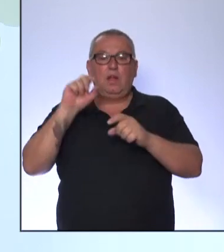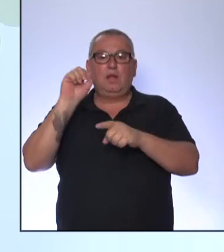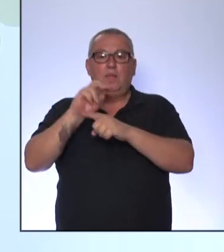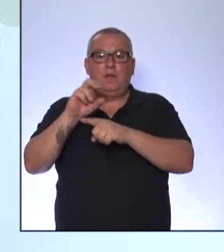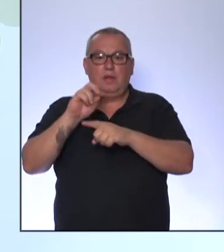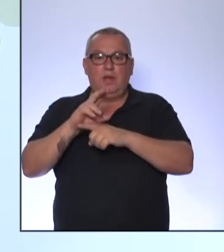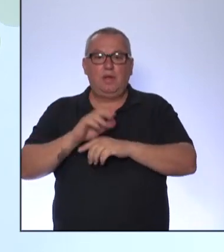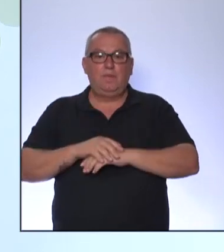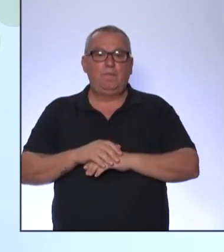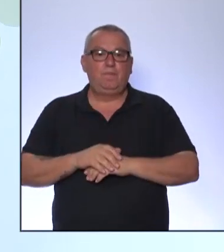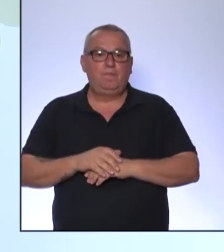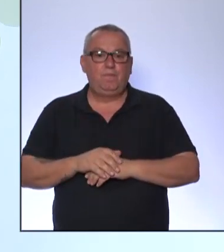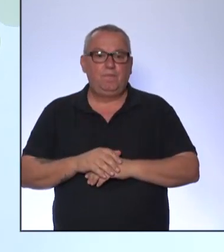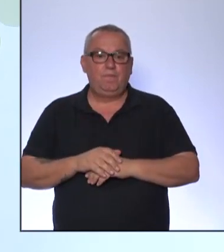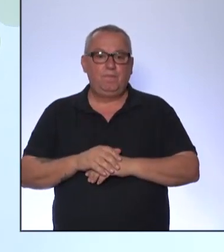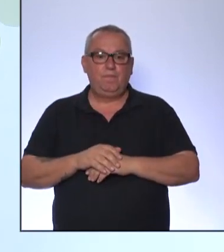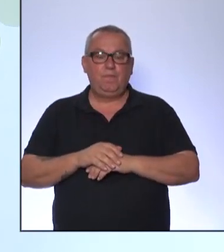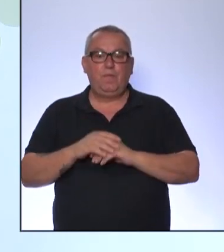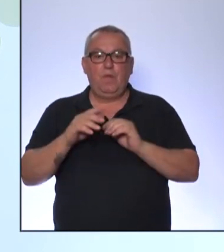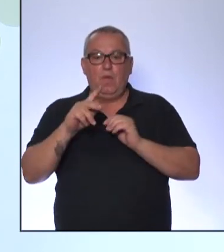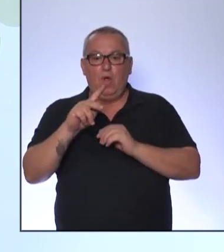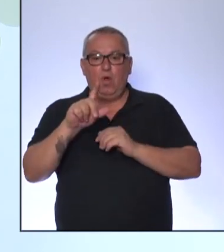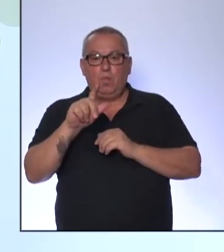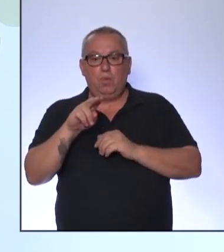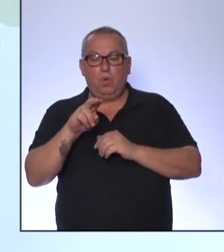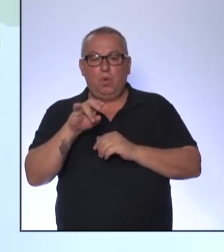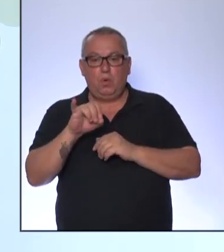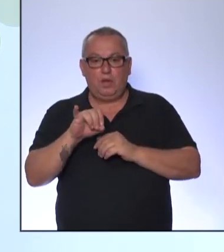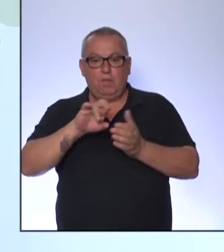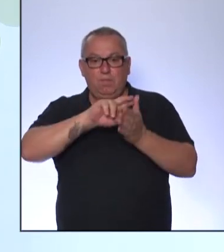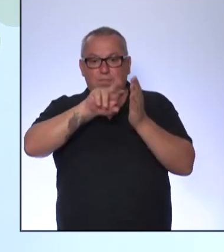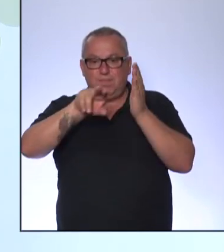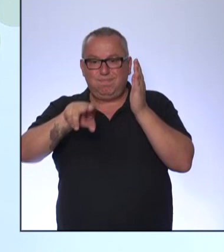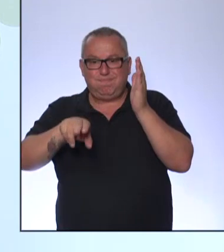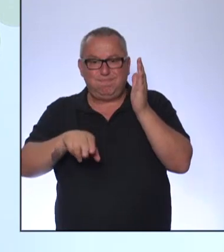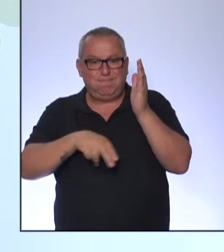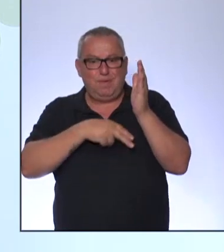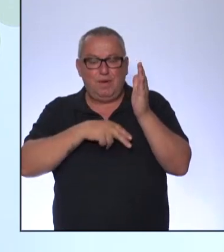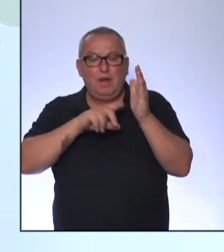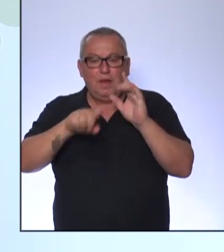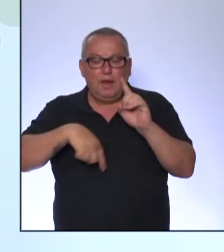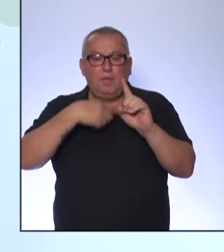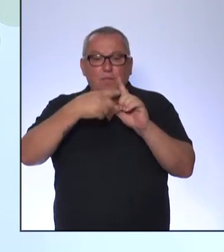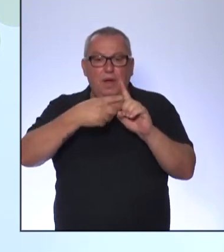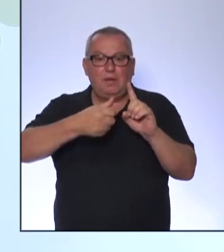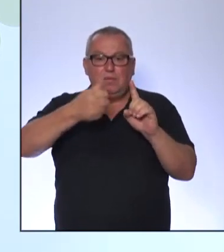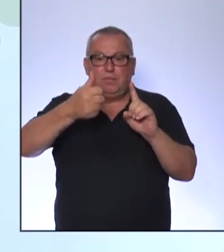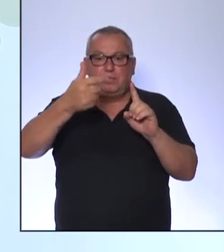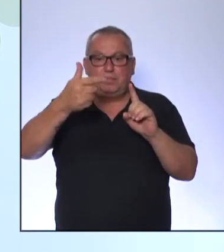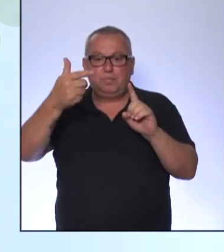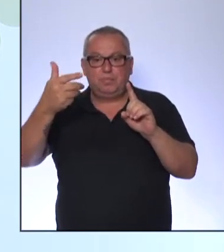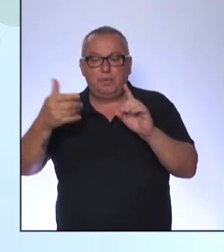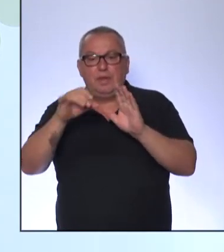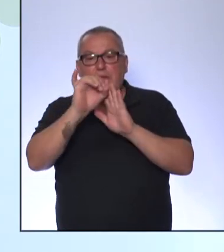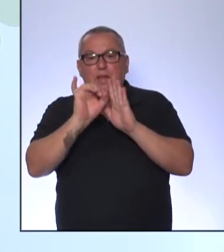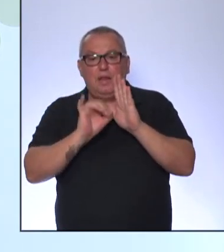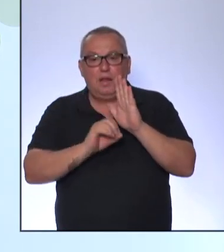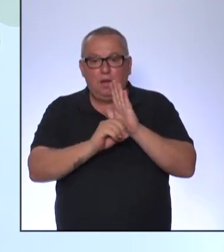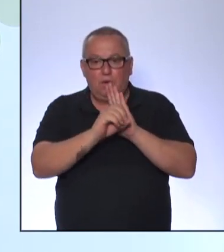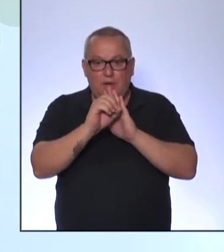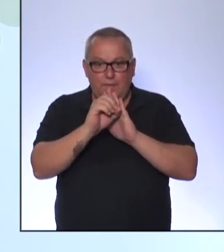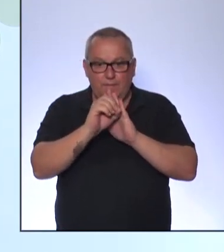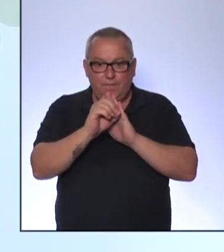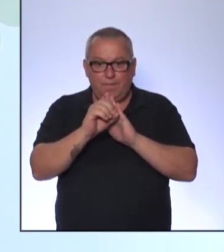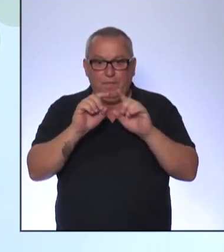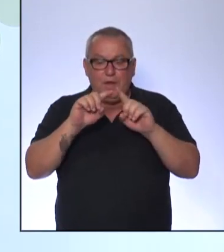bactéria, certo? Seres pluri ou multicelulares são seres que apresentam mais do que uma célula. Esses seres que apresentam mais do que